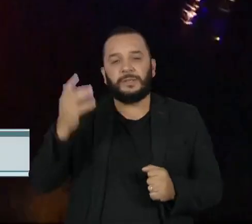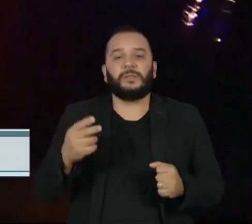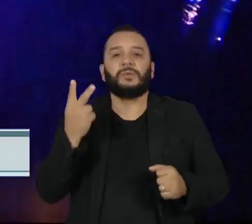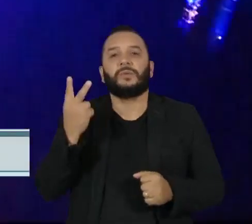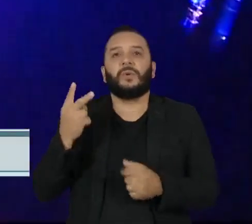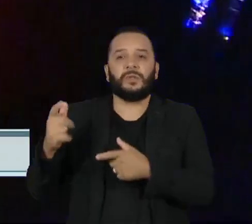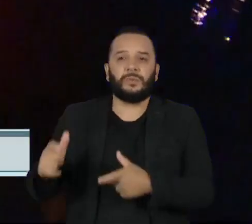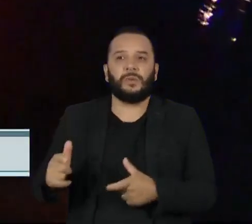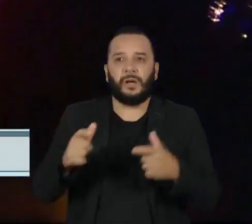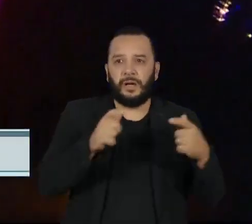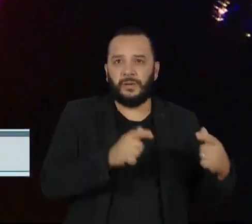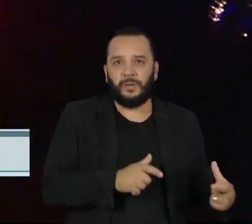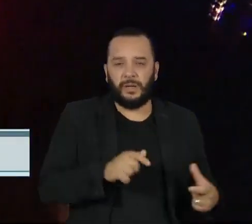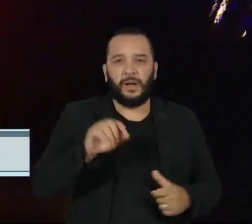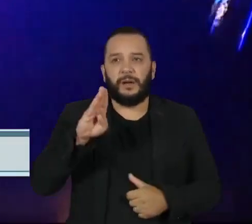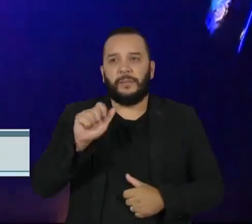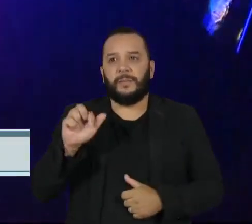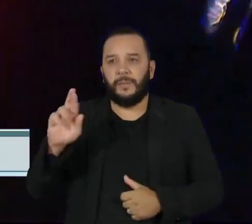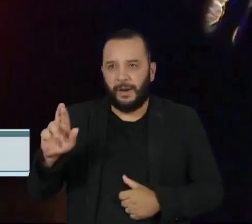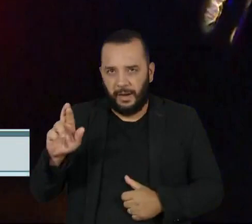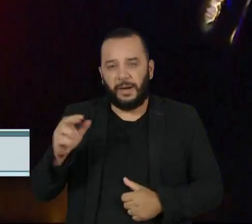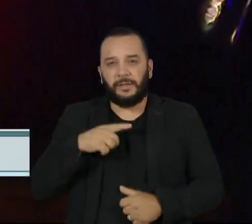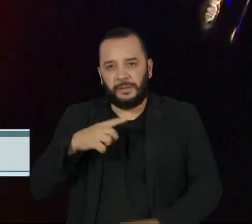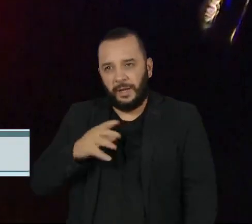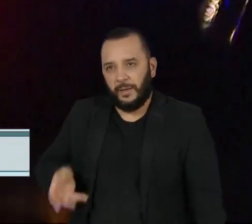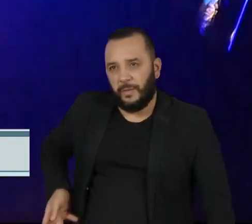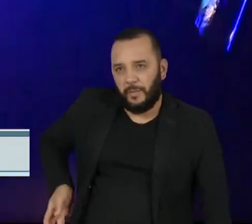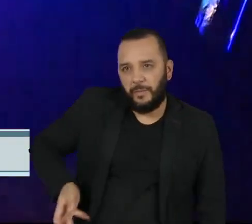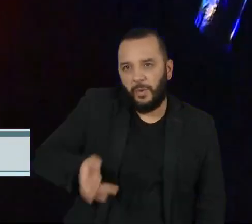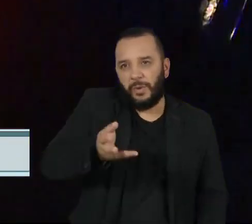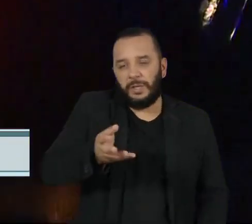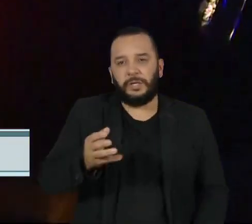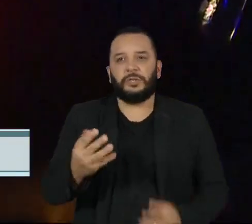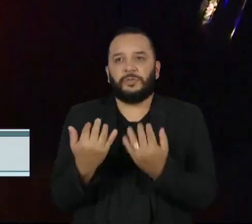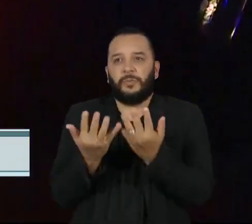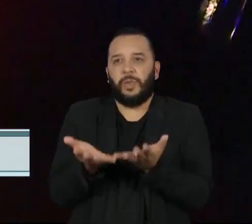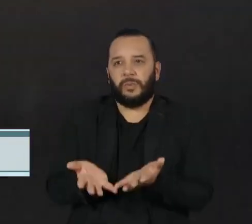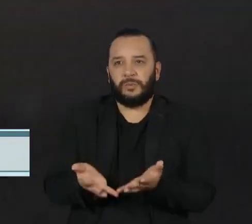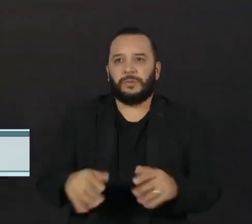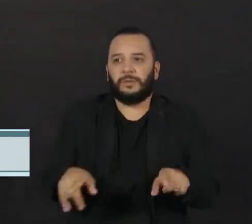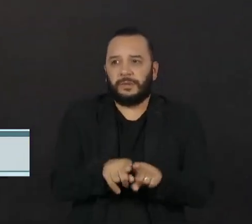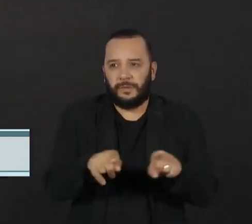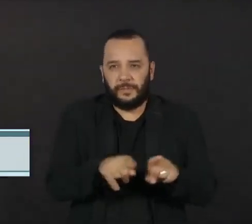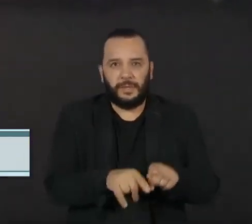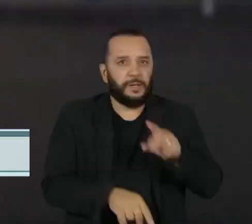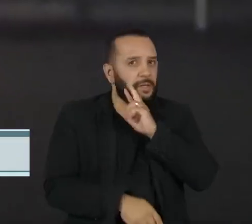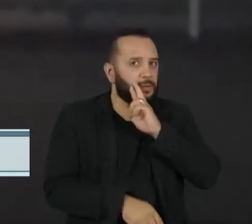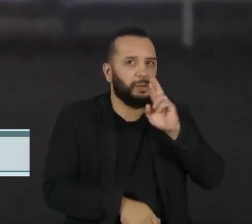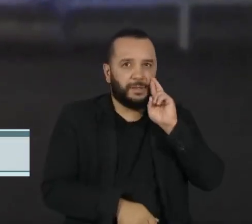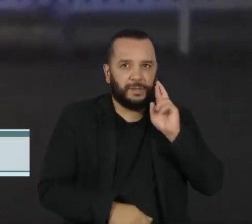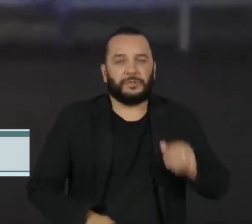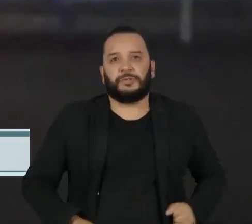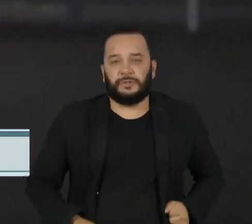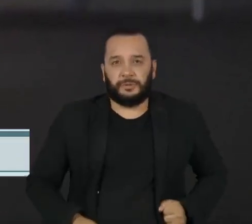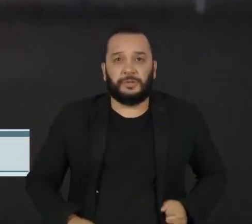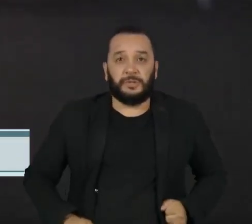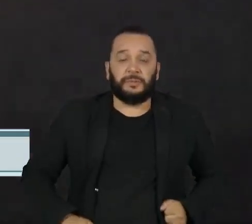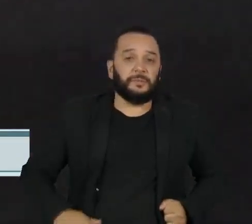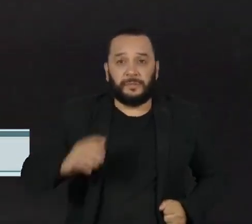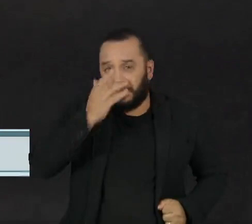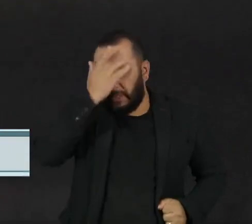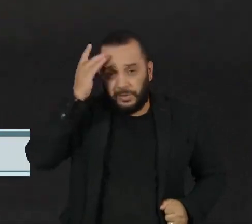estabelecimentos um bar em uma pista de boliche e em um restaurante testemunhas disseram que o homem